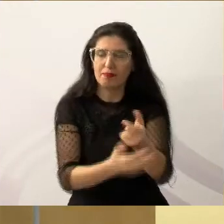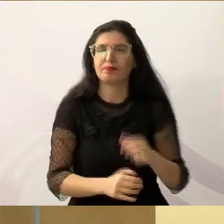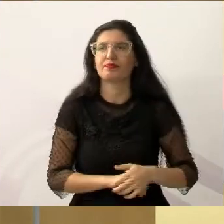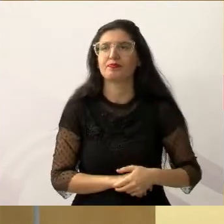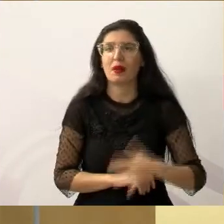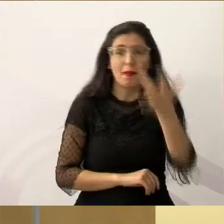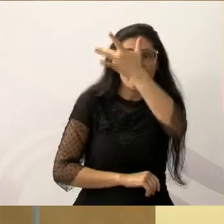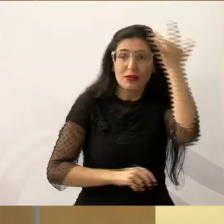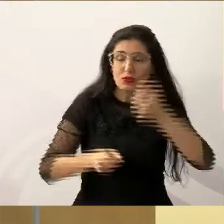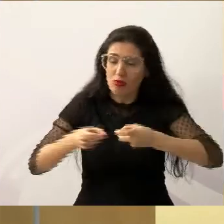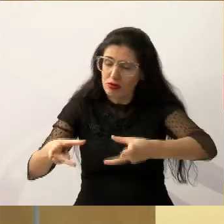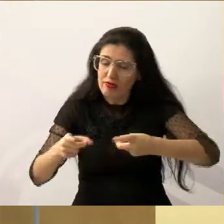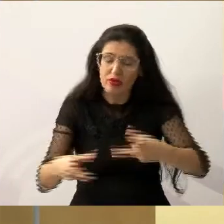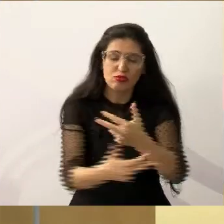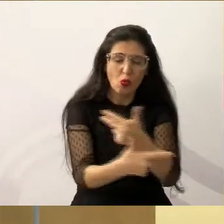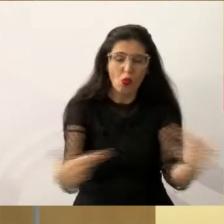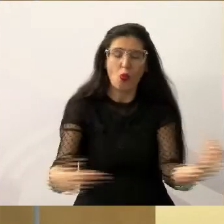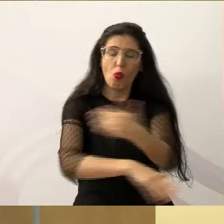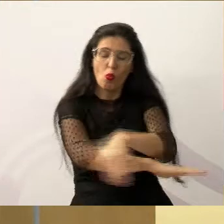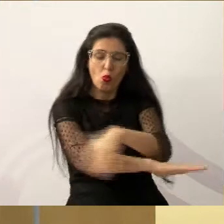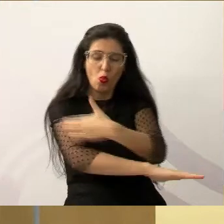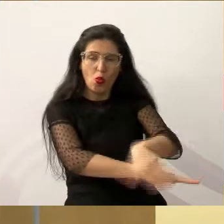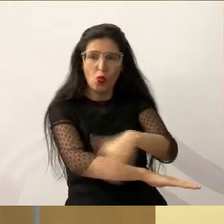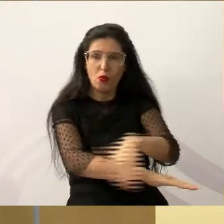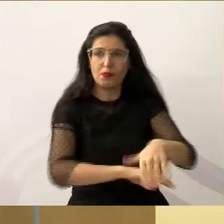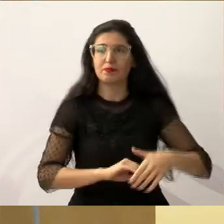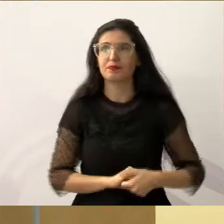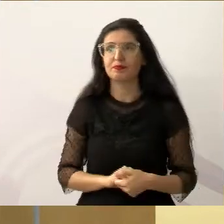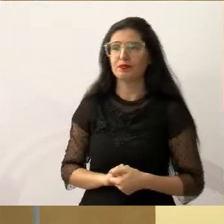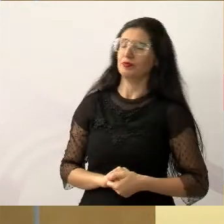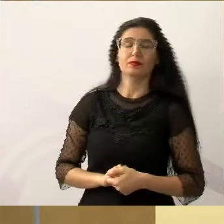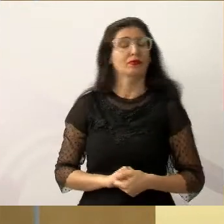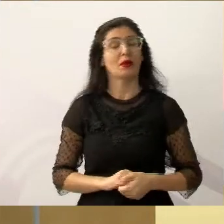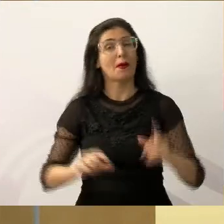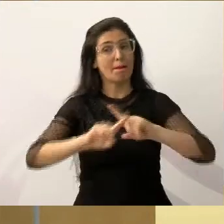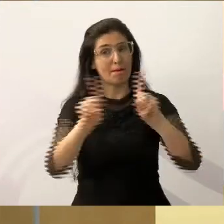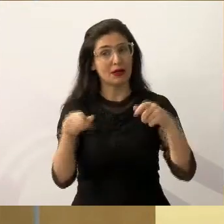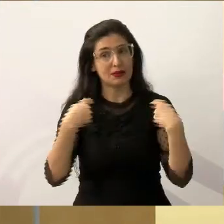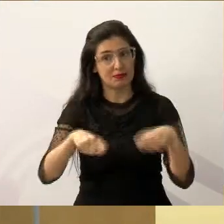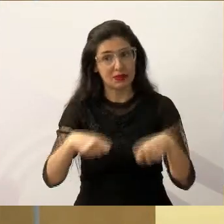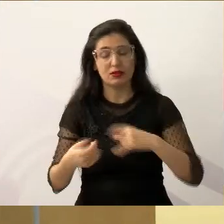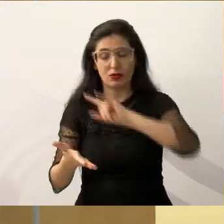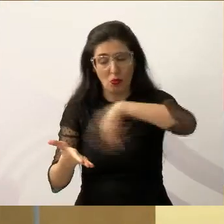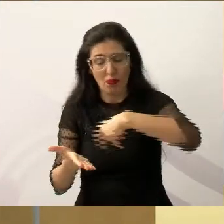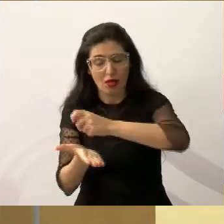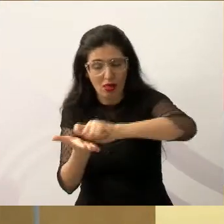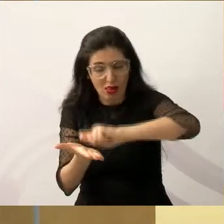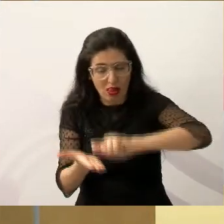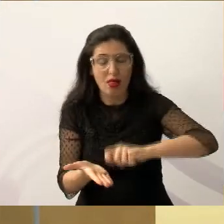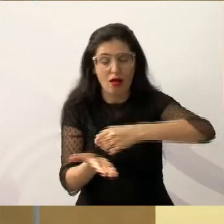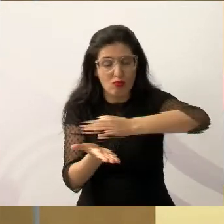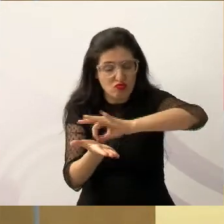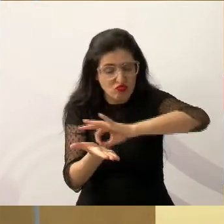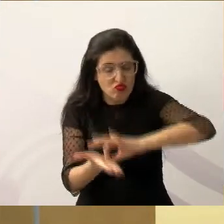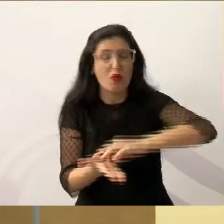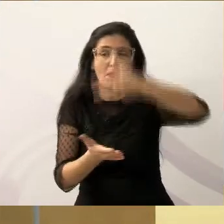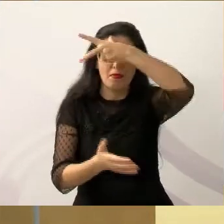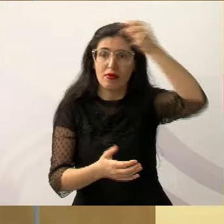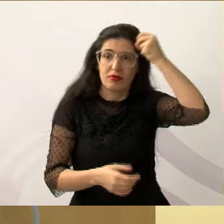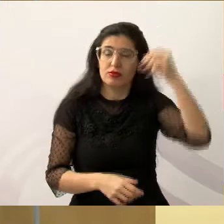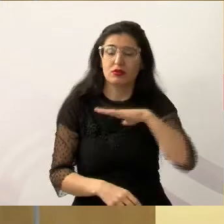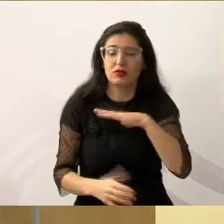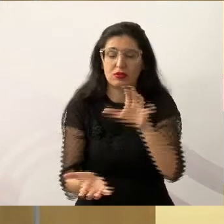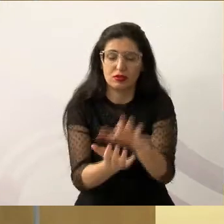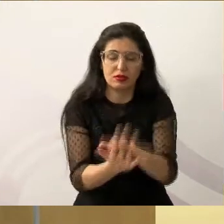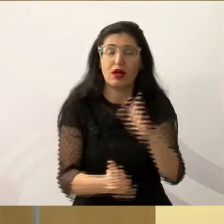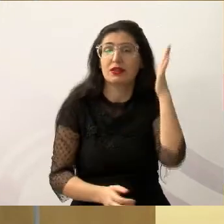ambulantes da nossa cidade, para aqueles que estão devidamente cadastrados na Prefeitura de Jacareí. Sabemos que